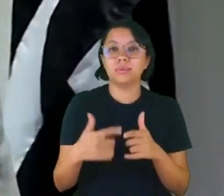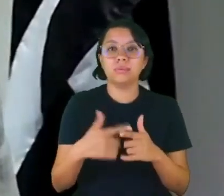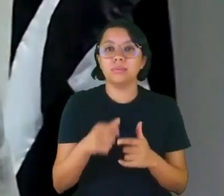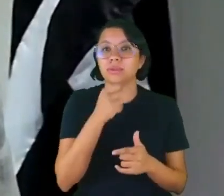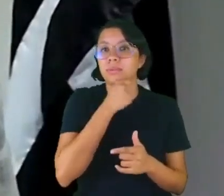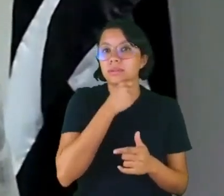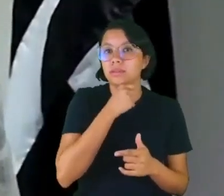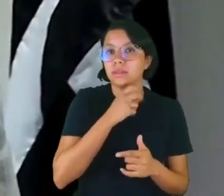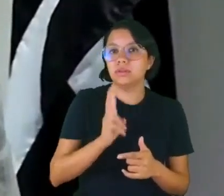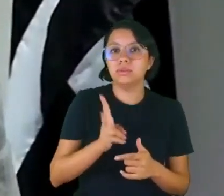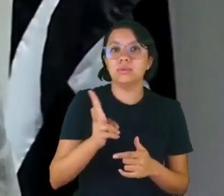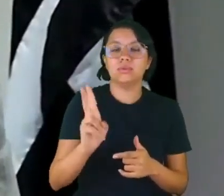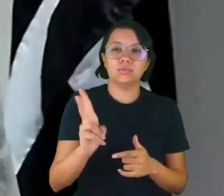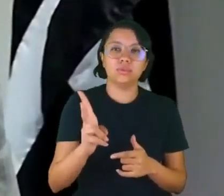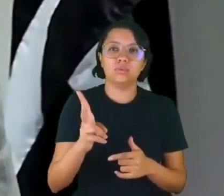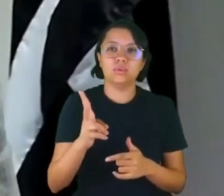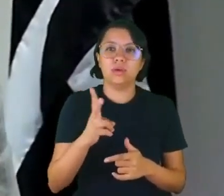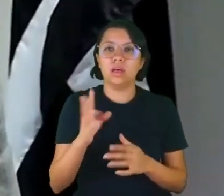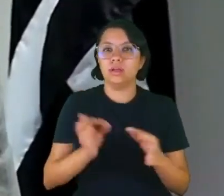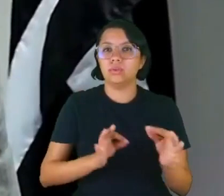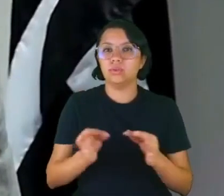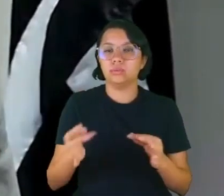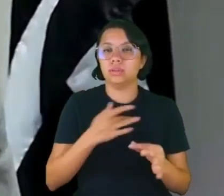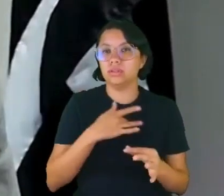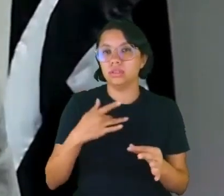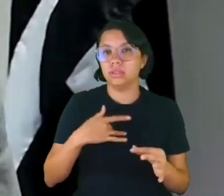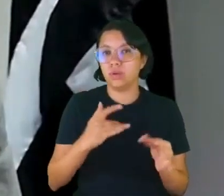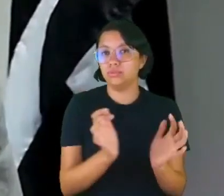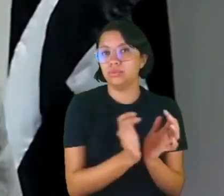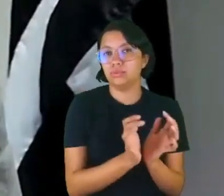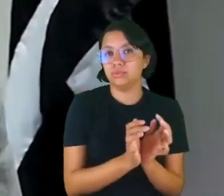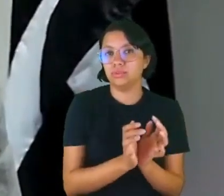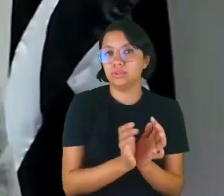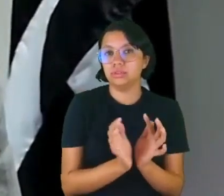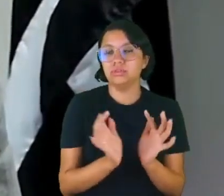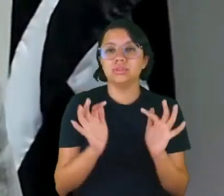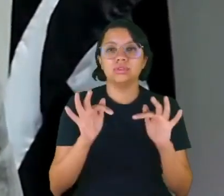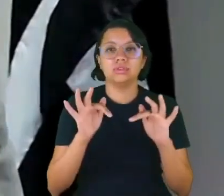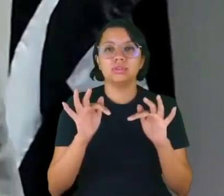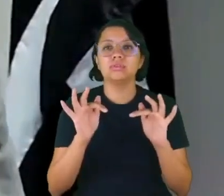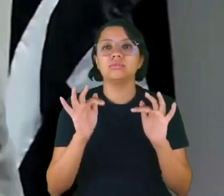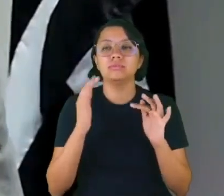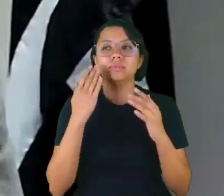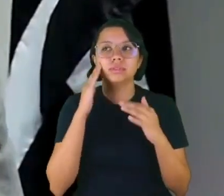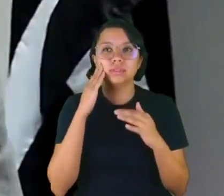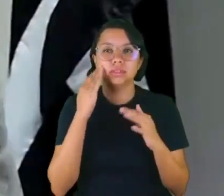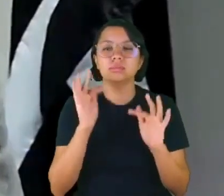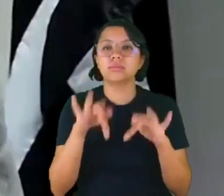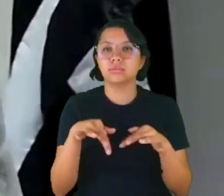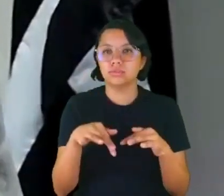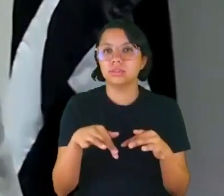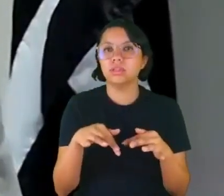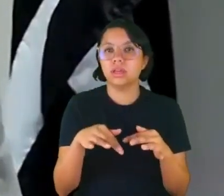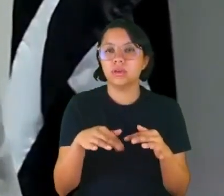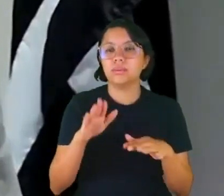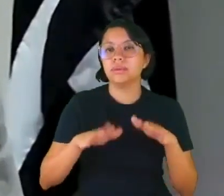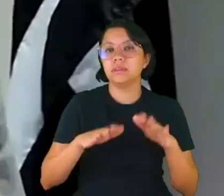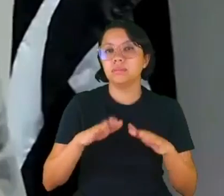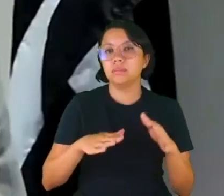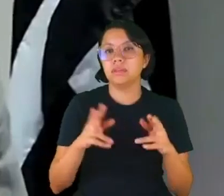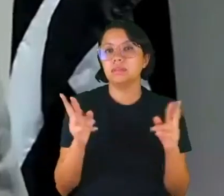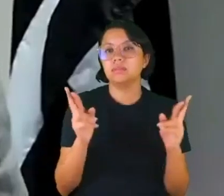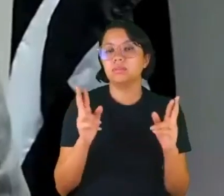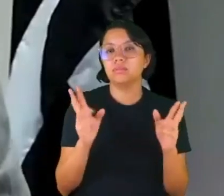ativos e desempregados, apesar de vinculados ao plano de saúde administrado por uma única operadora, encontram-se inseridos em categorias